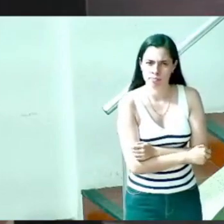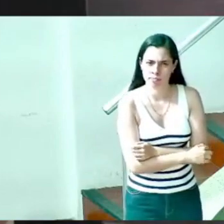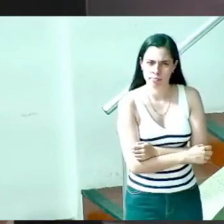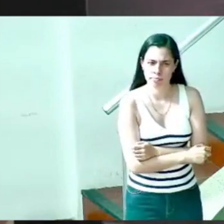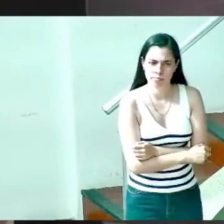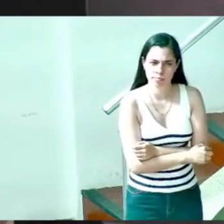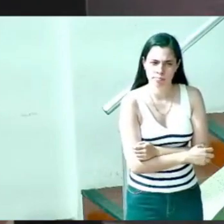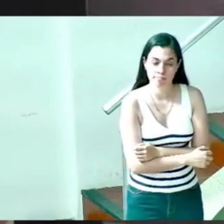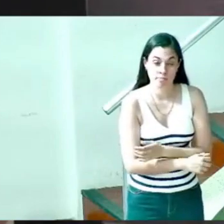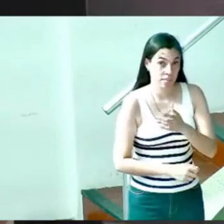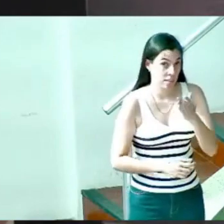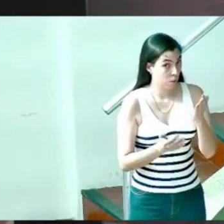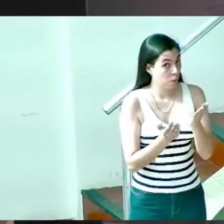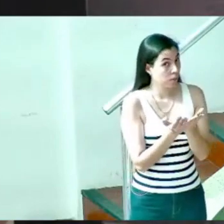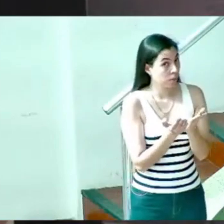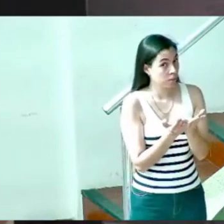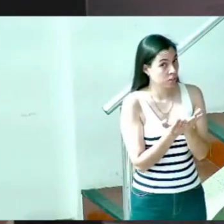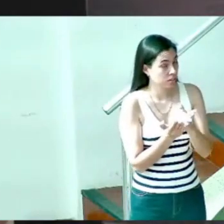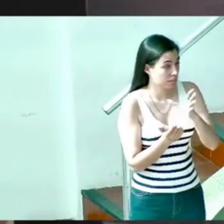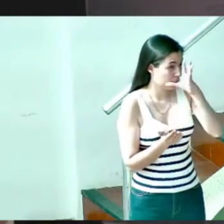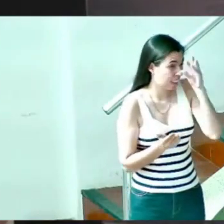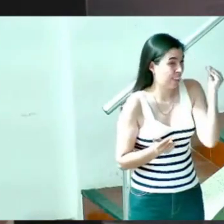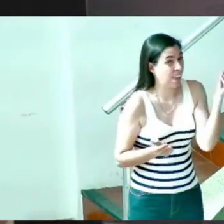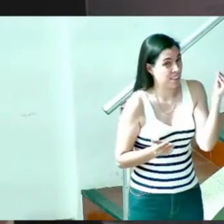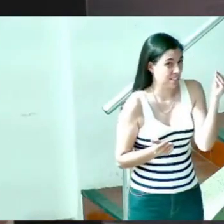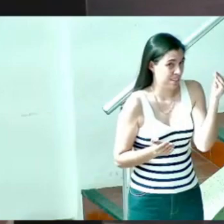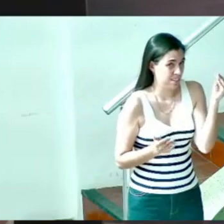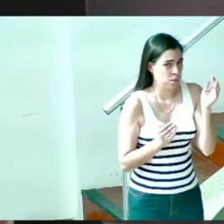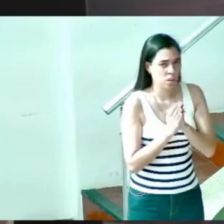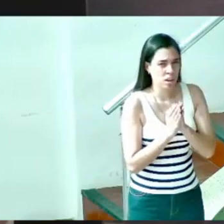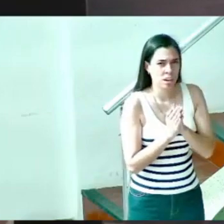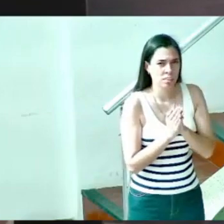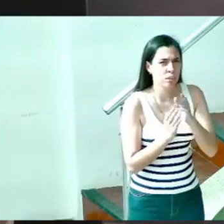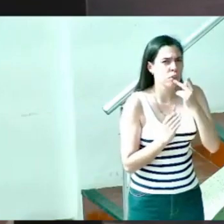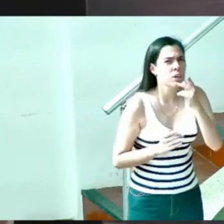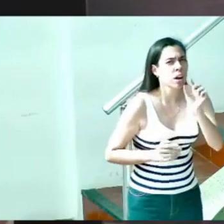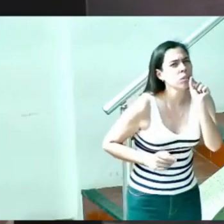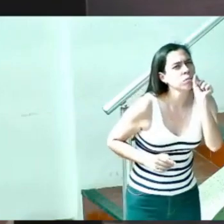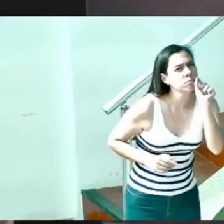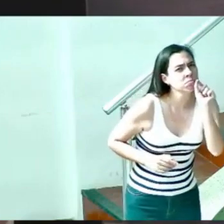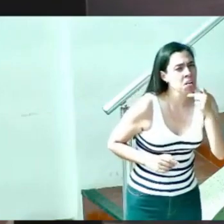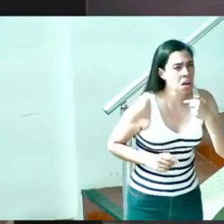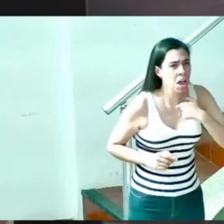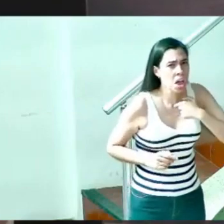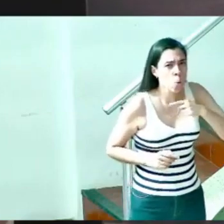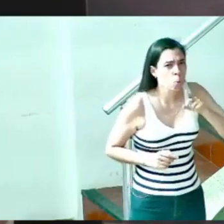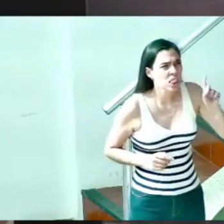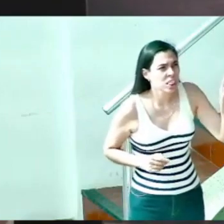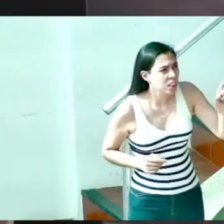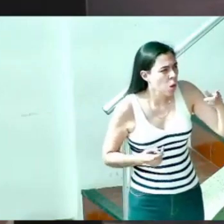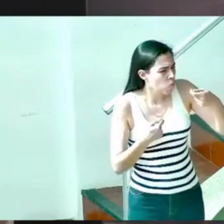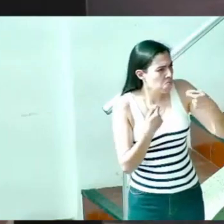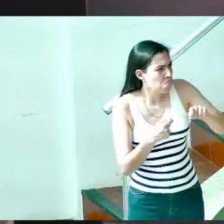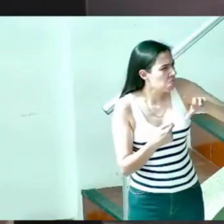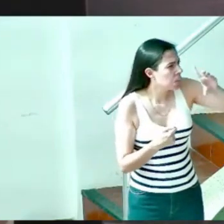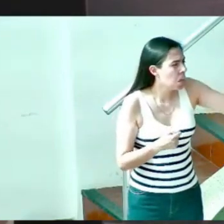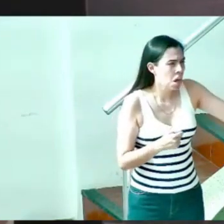O crente que não ora está claramente dizendo: eu não preciso de Deus, eu me